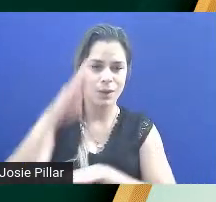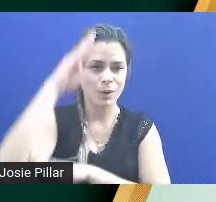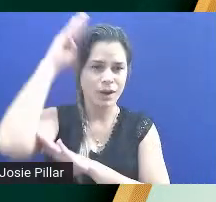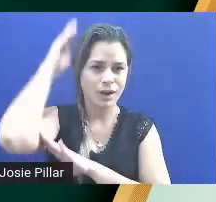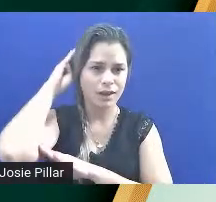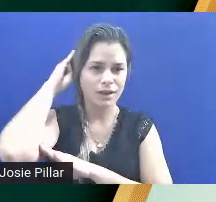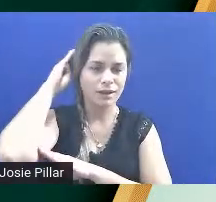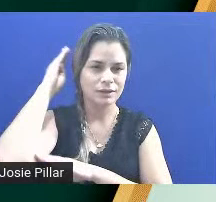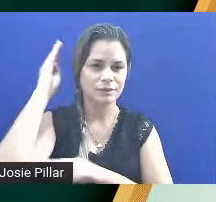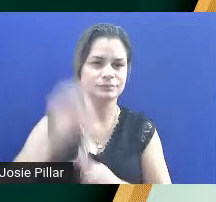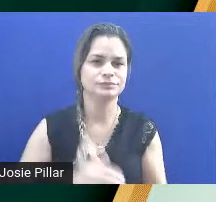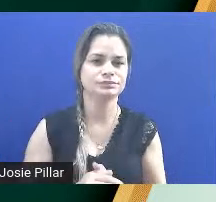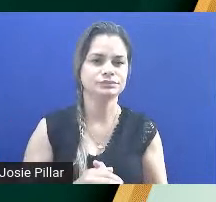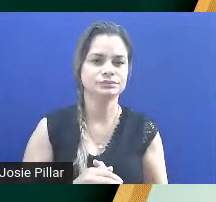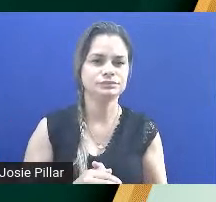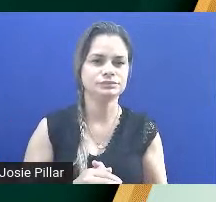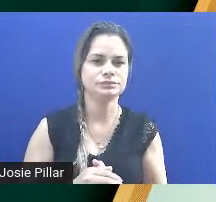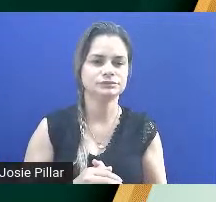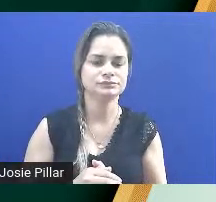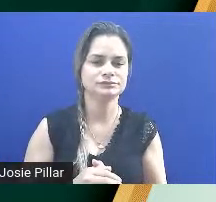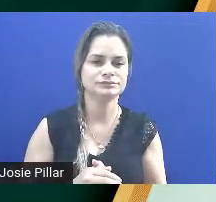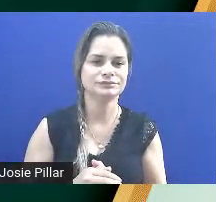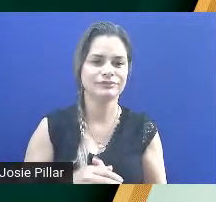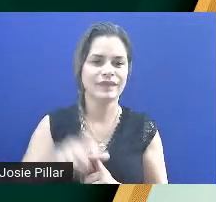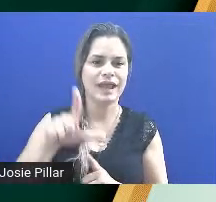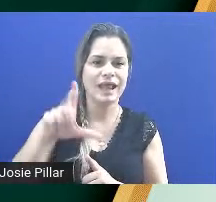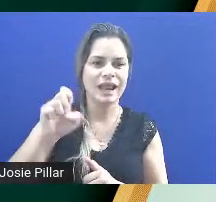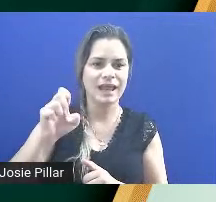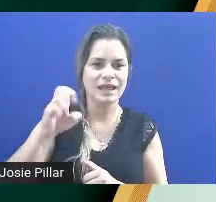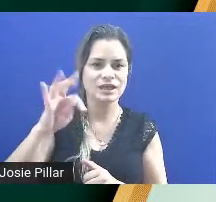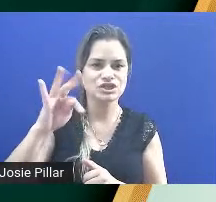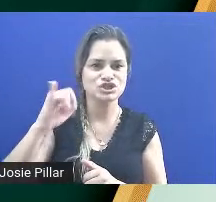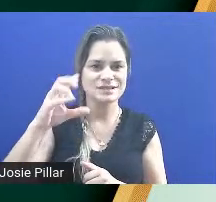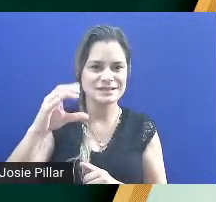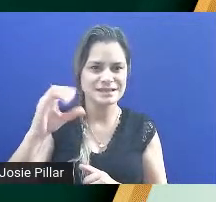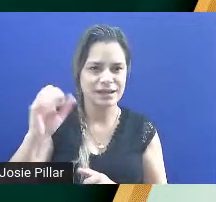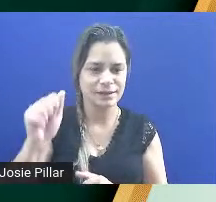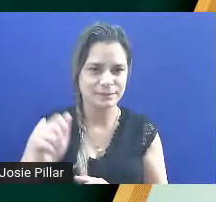do campus, professora Letícia Marques Colomé.